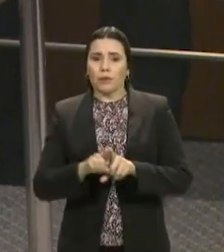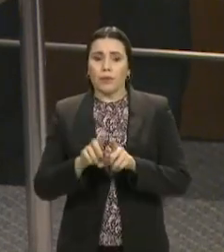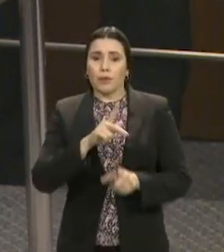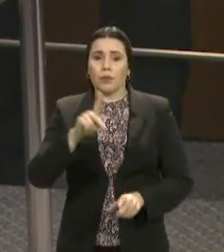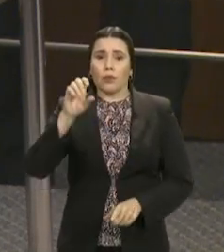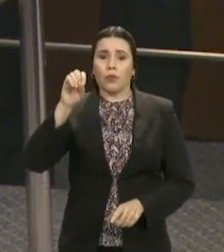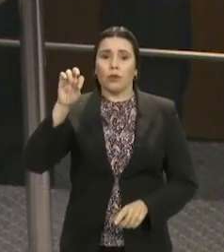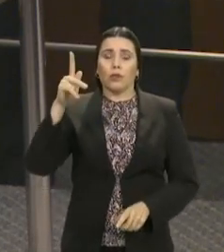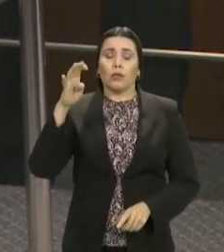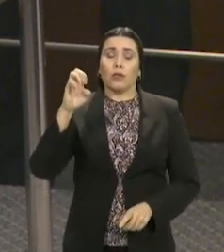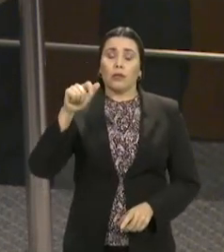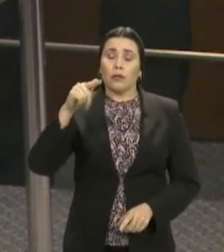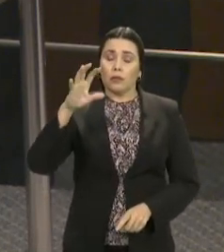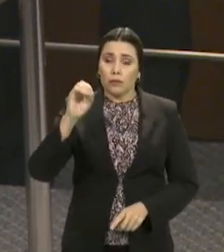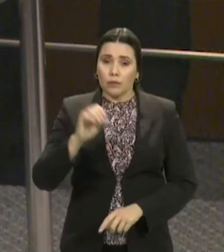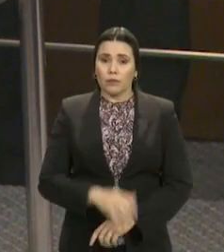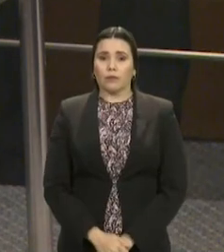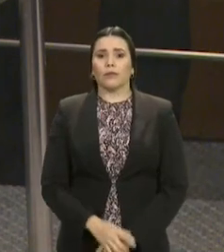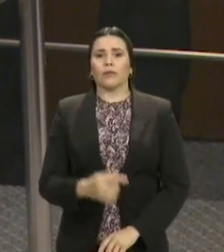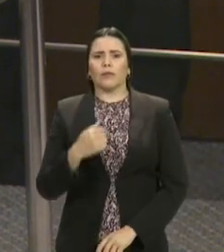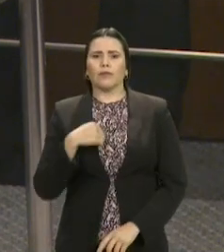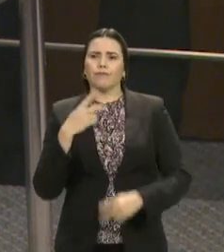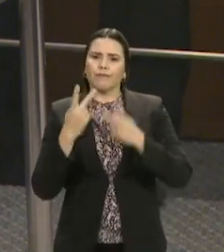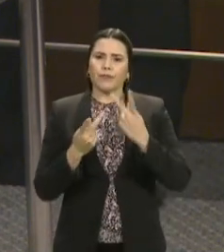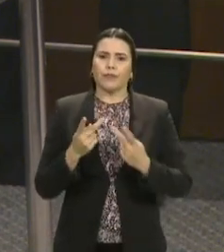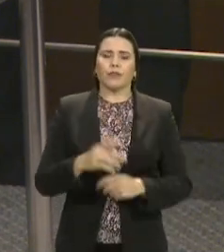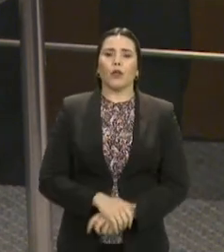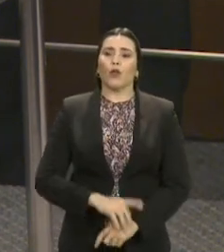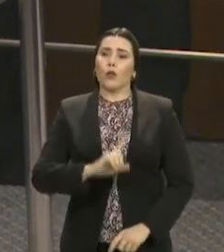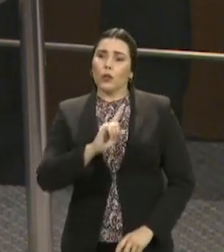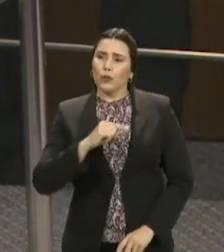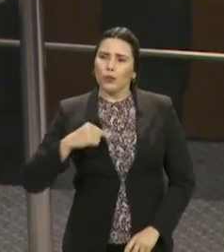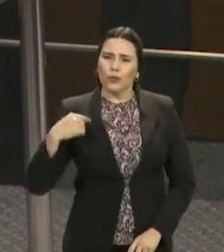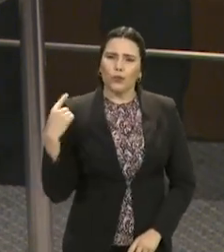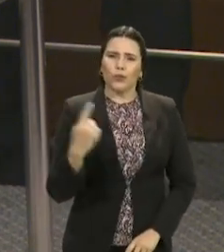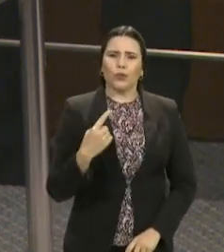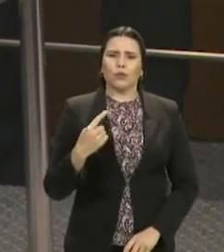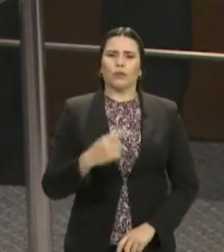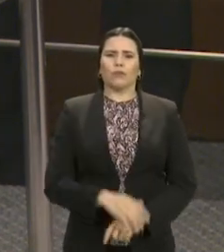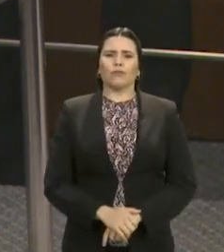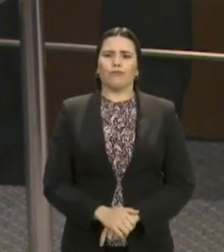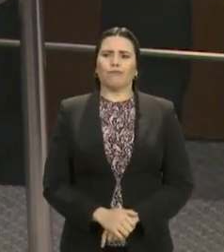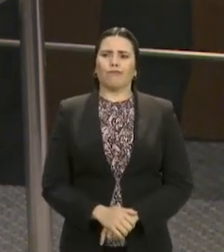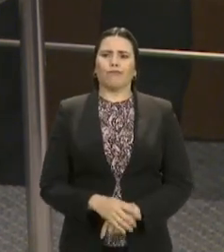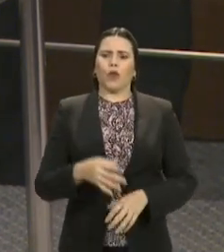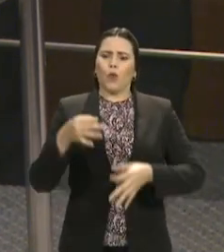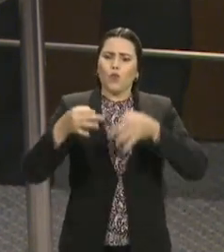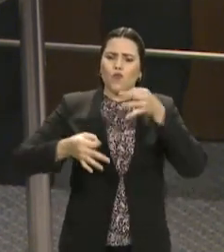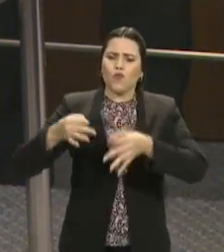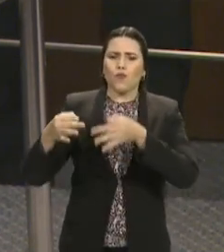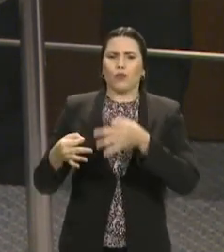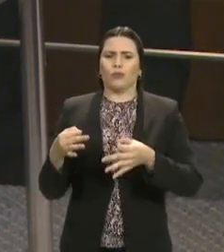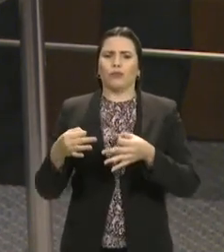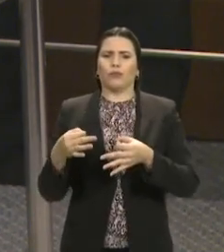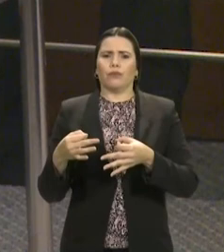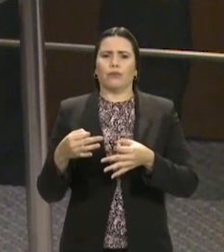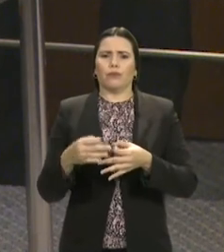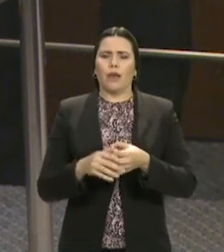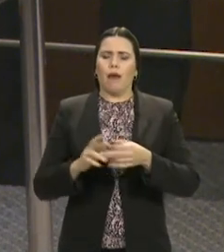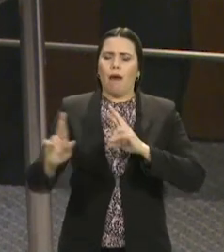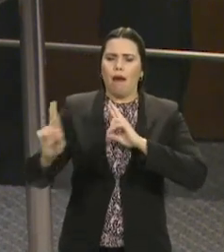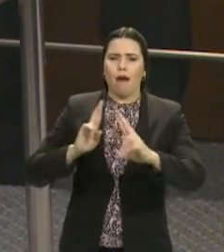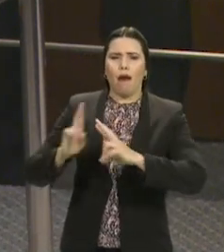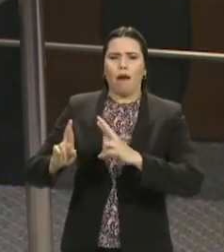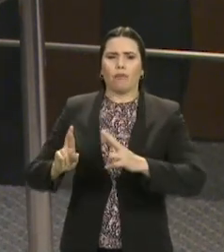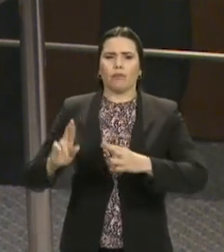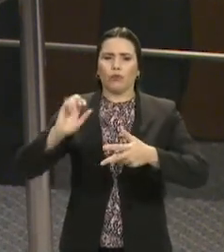querido amigo Eduardo Nicolau, que nós faremos uma parceria administrativa, nós teremos uma relação